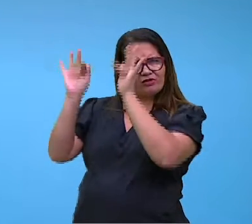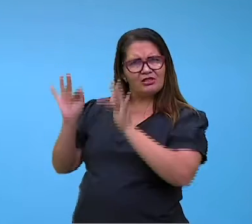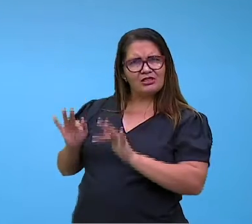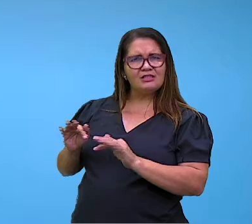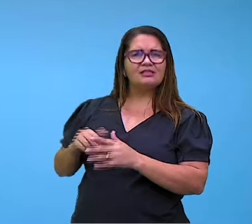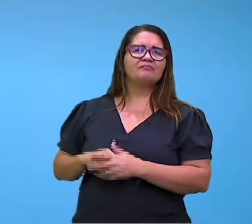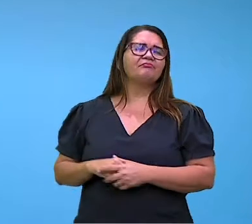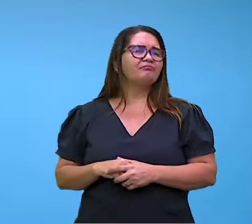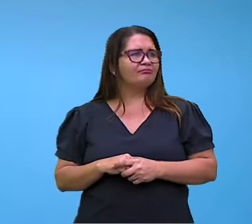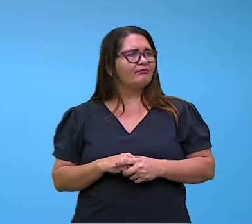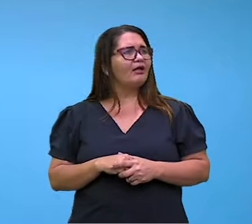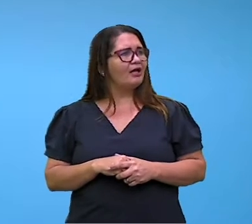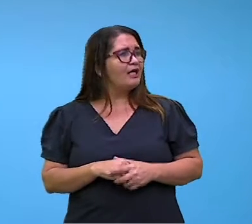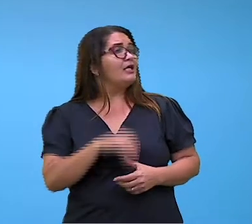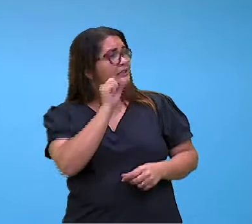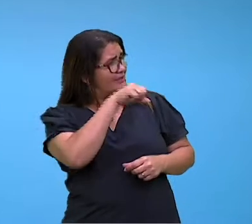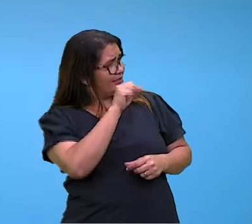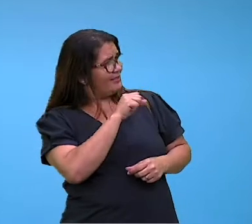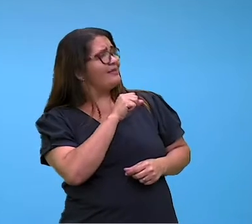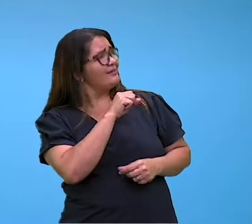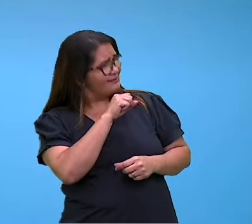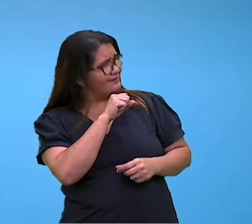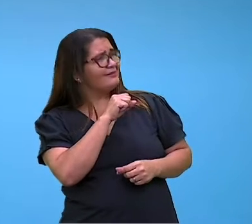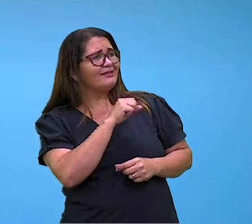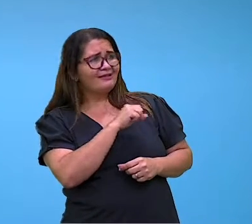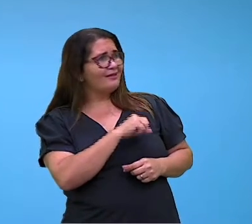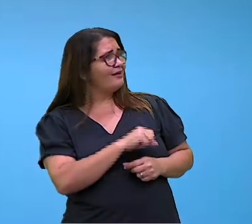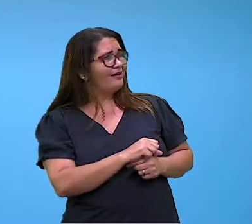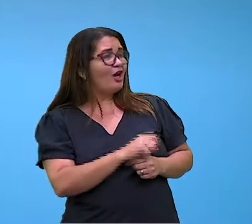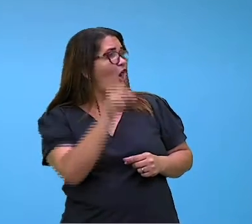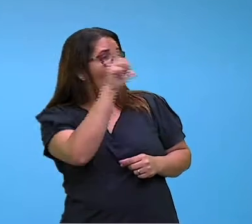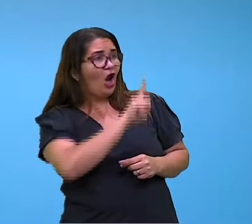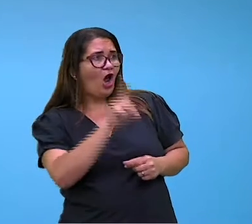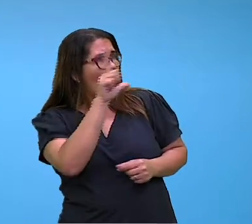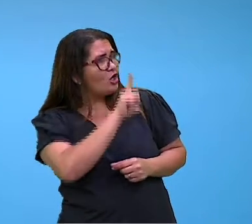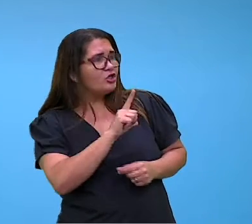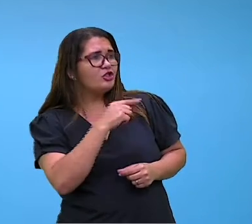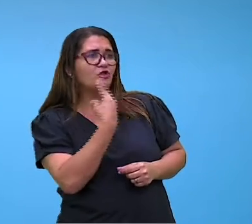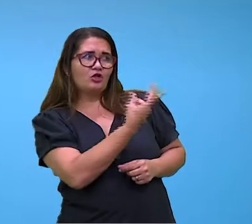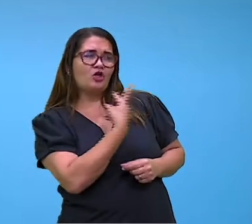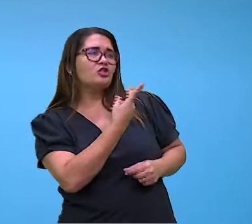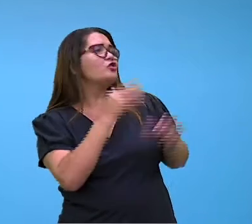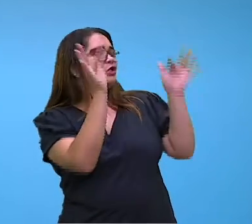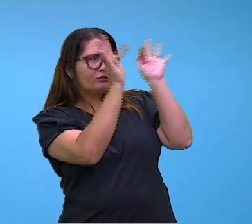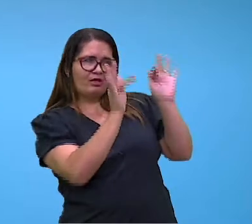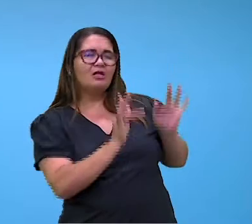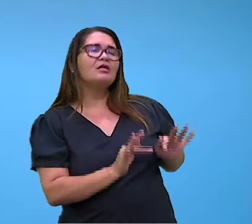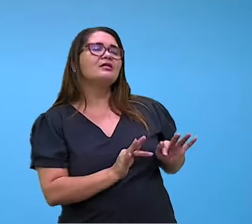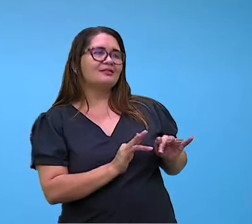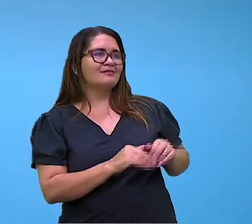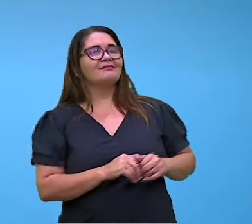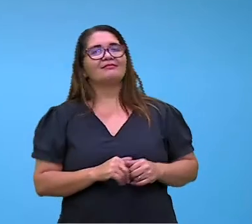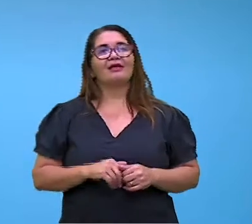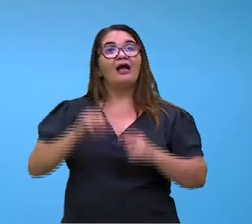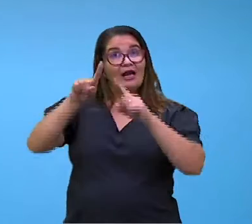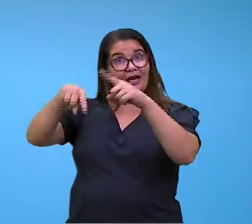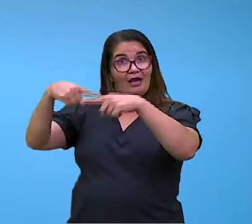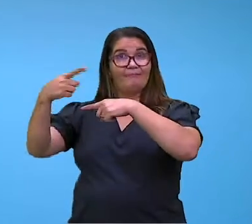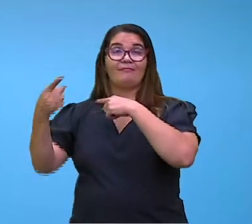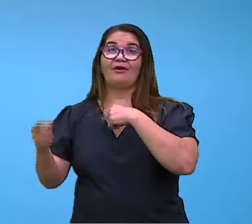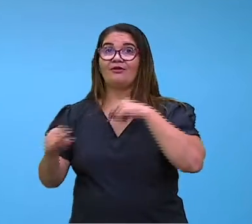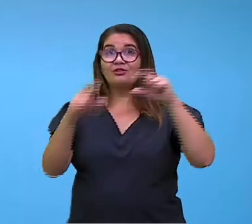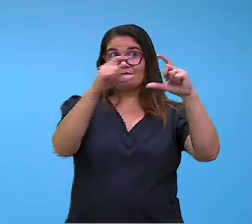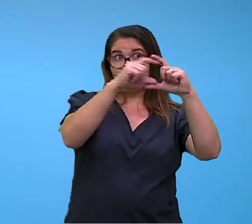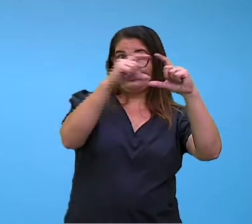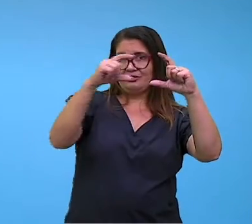course, we're happy. Sim, nós somos felizes. Vamos à próxima figurinha da